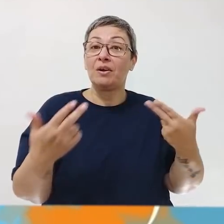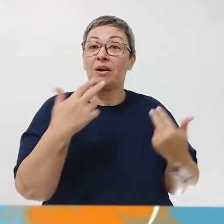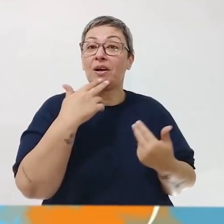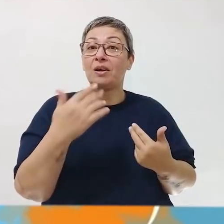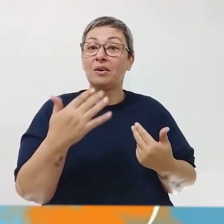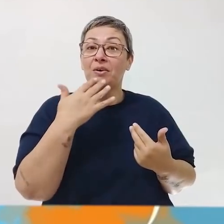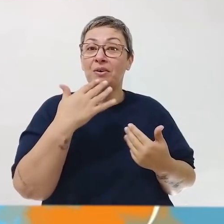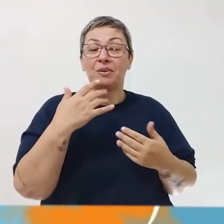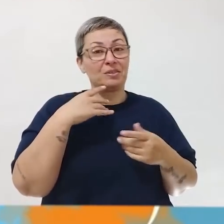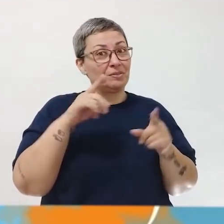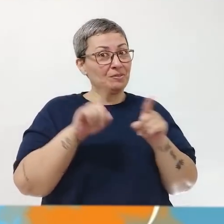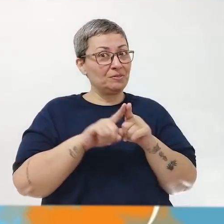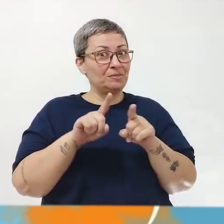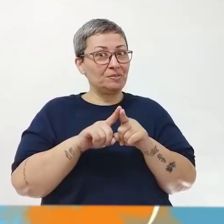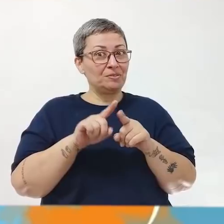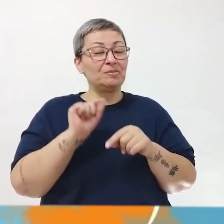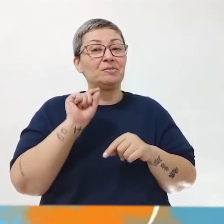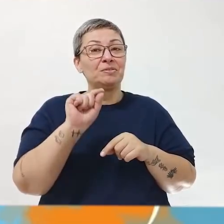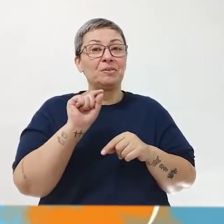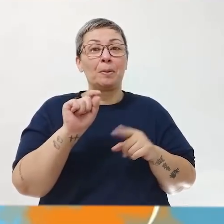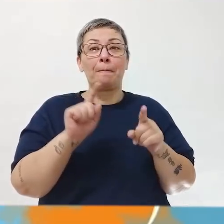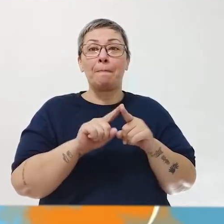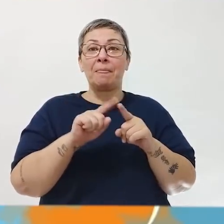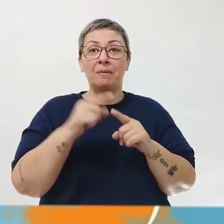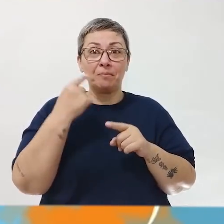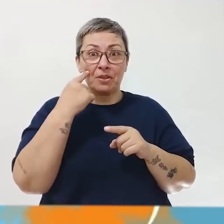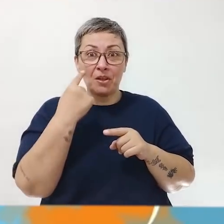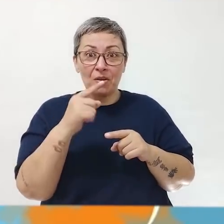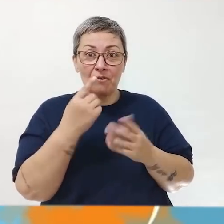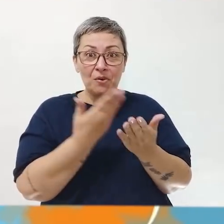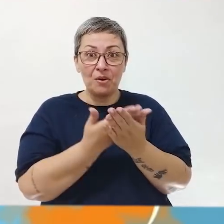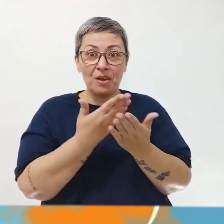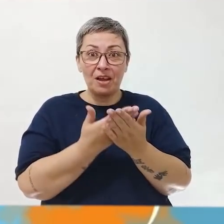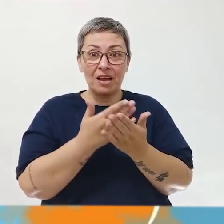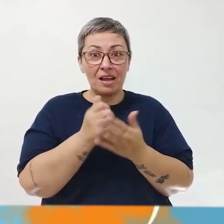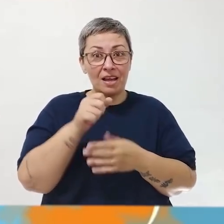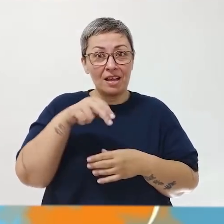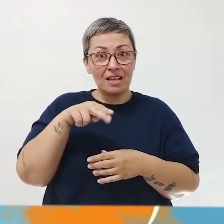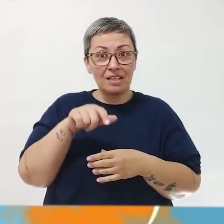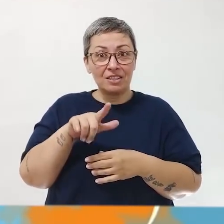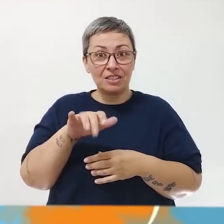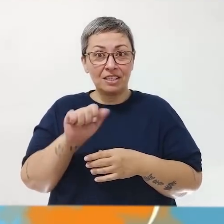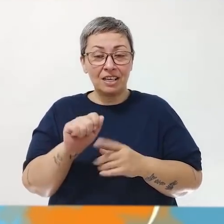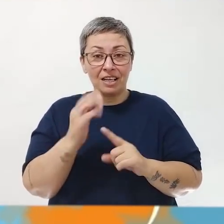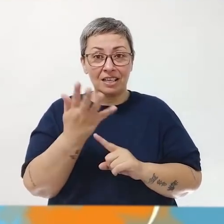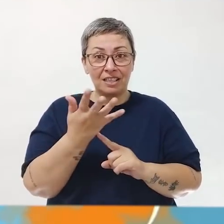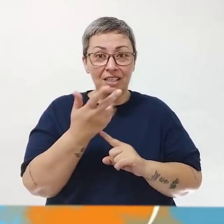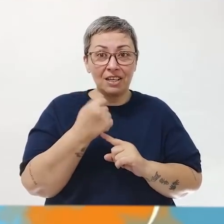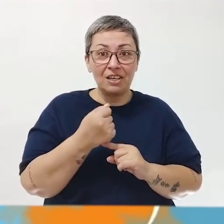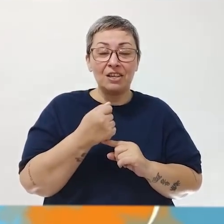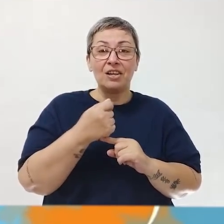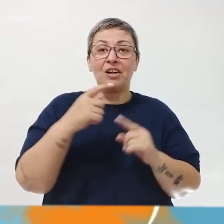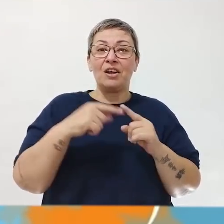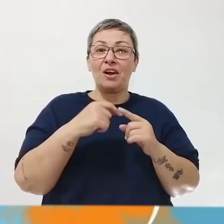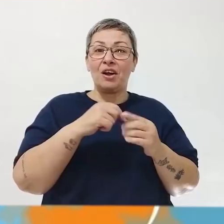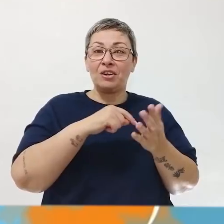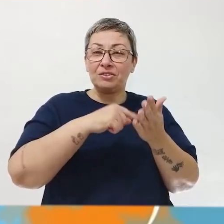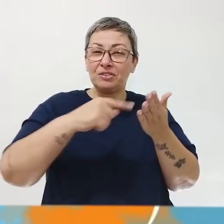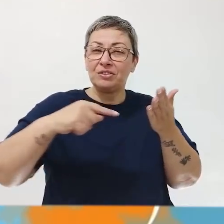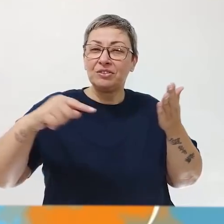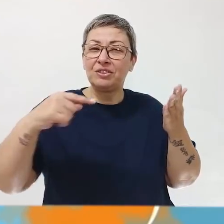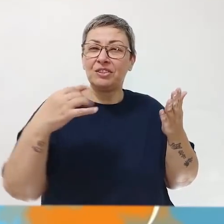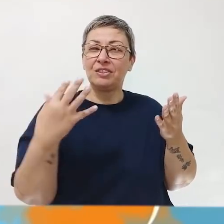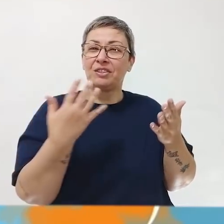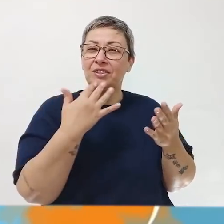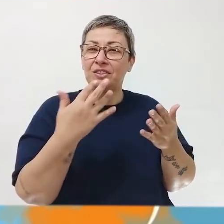cores. Ah, e falando nisso, vocês viram a aula da professora Ângela de arte sobre as linhas coloridas e o trabalho